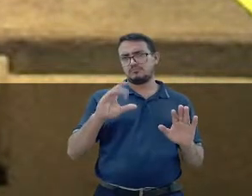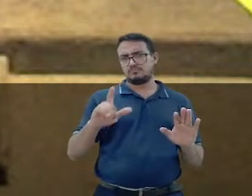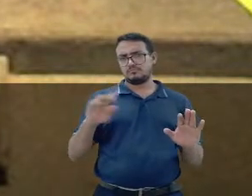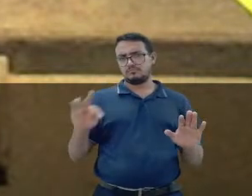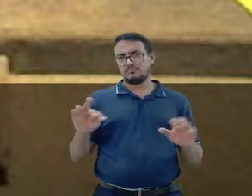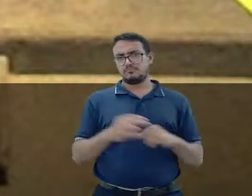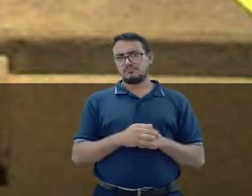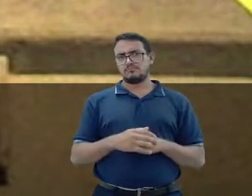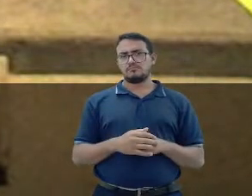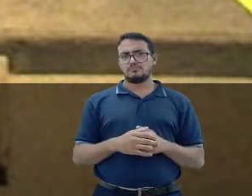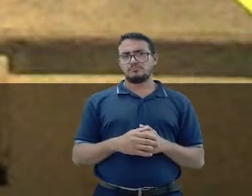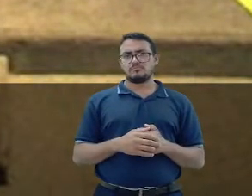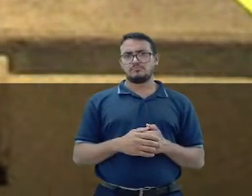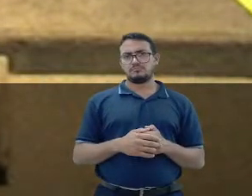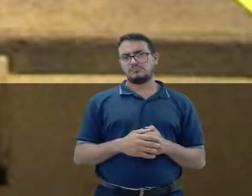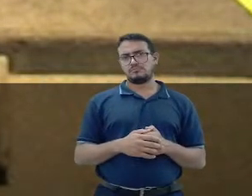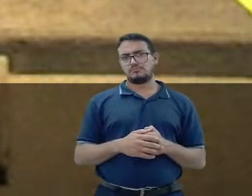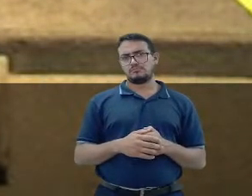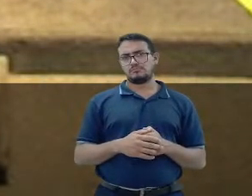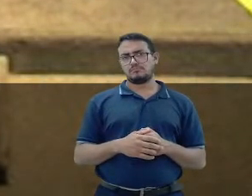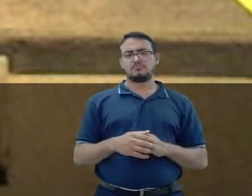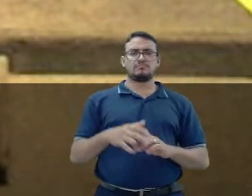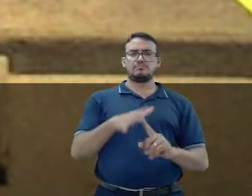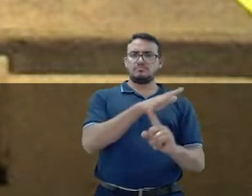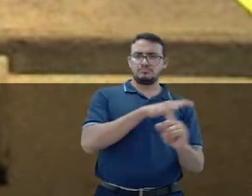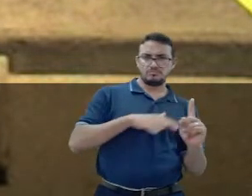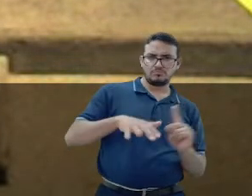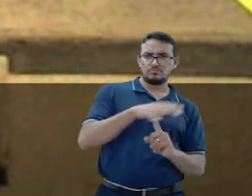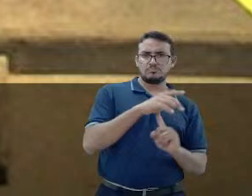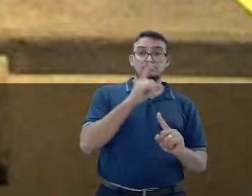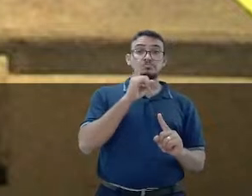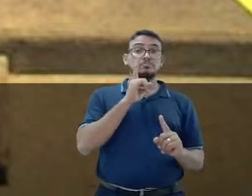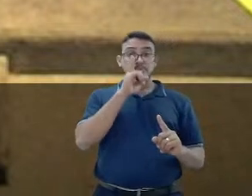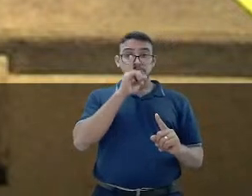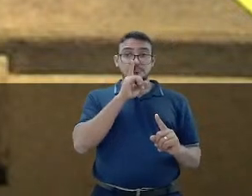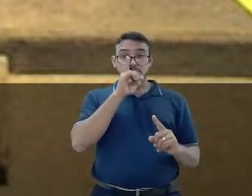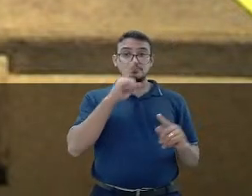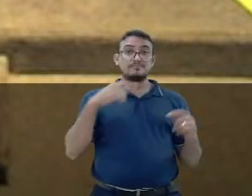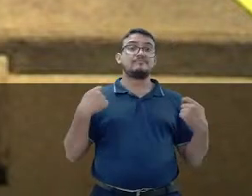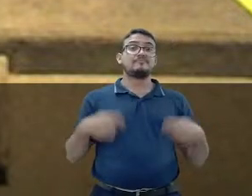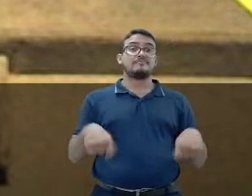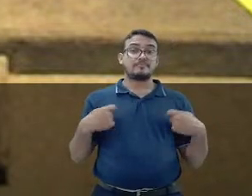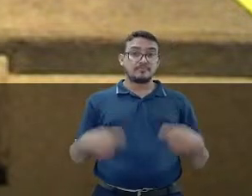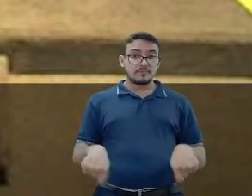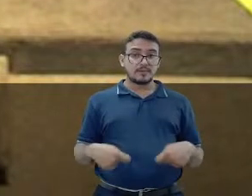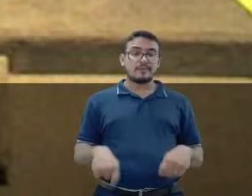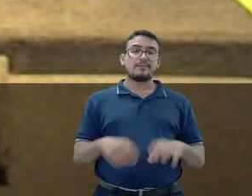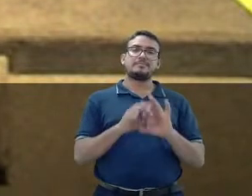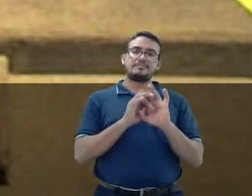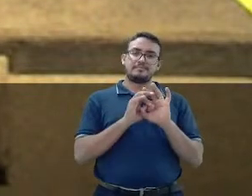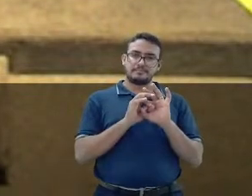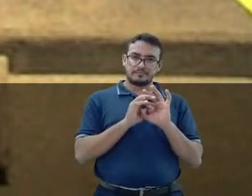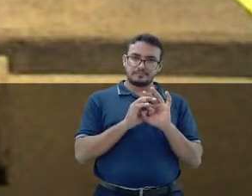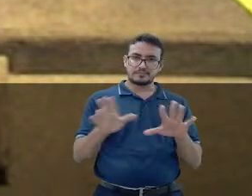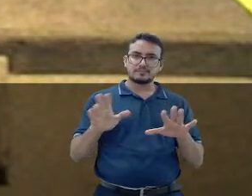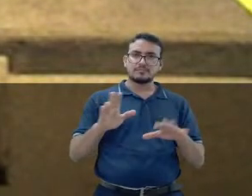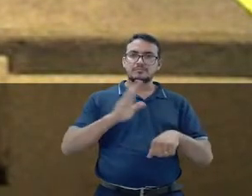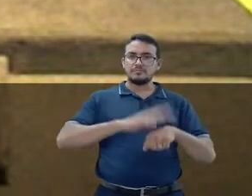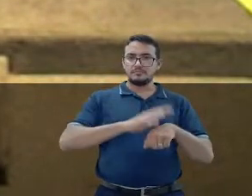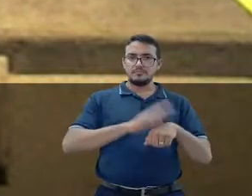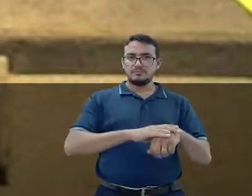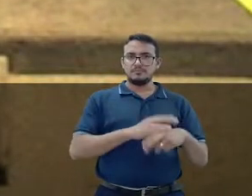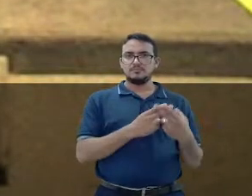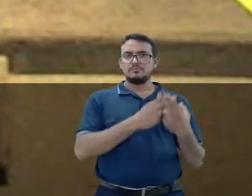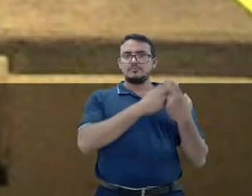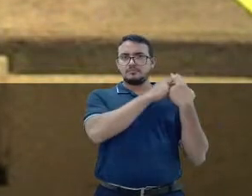falar que ambientes de trabalho insalubre deve ter autorização do órgão competente, nesse caso,